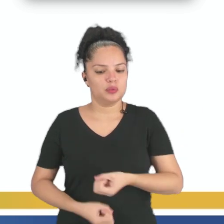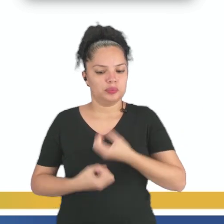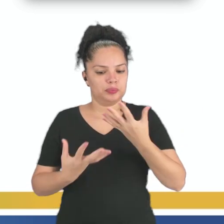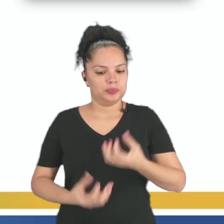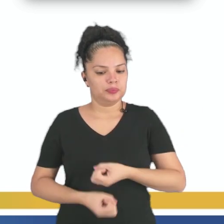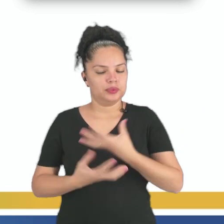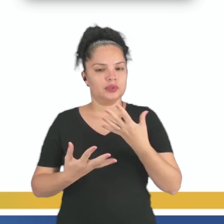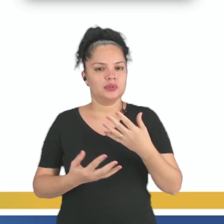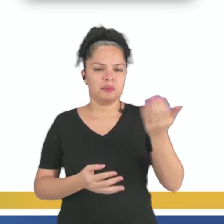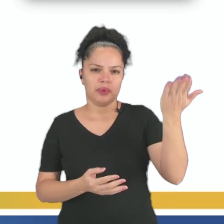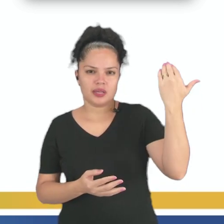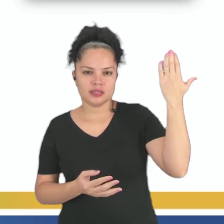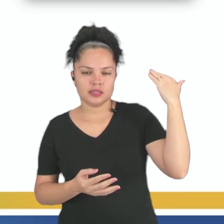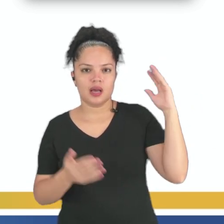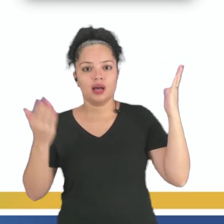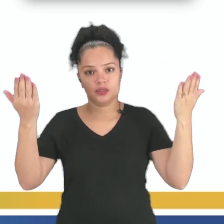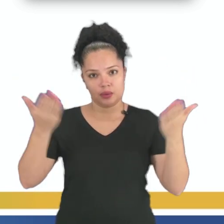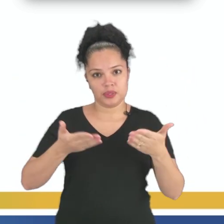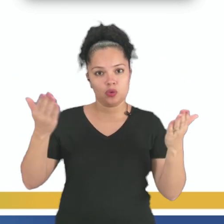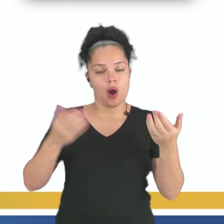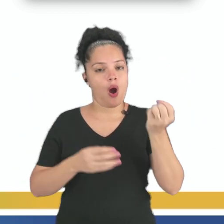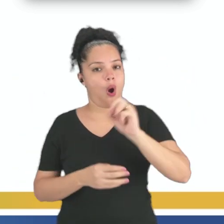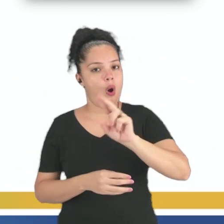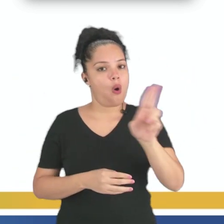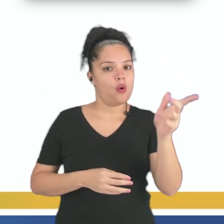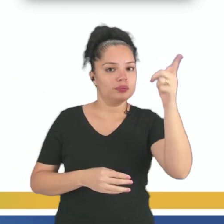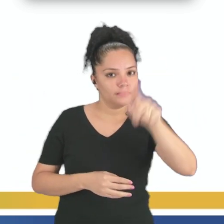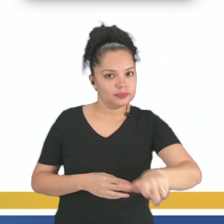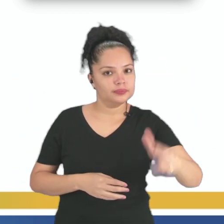passada habitual ou repetida. Então,